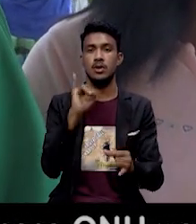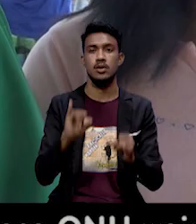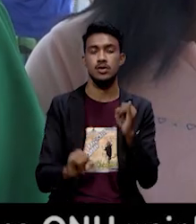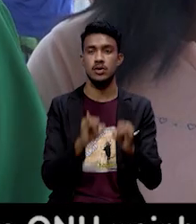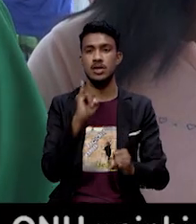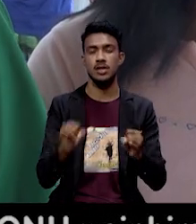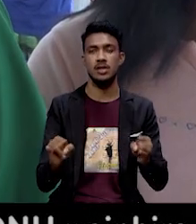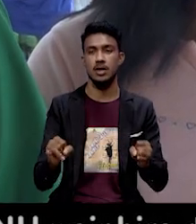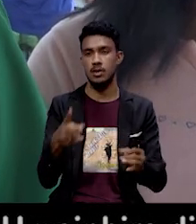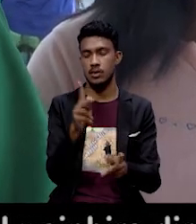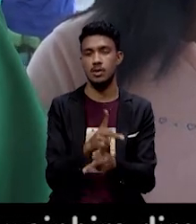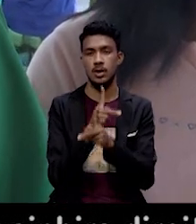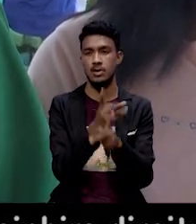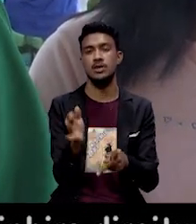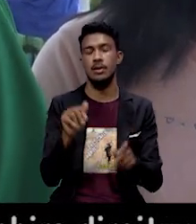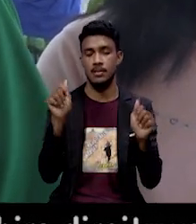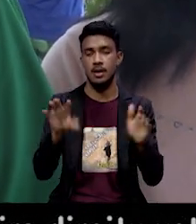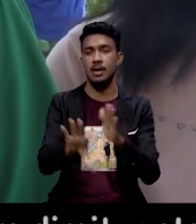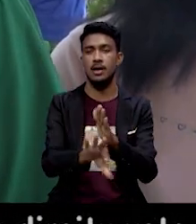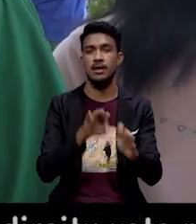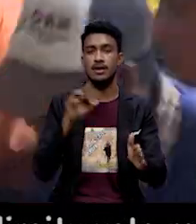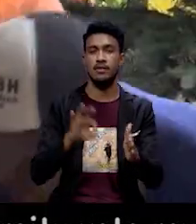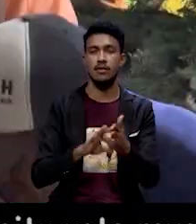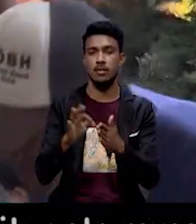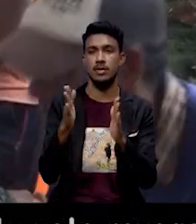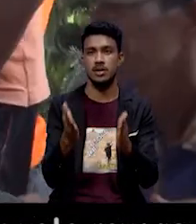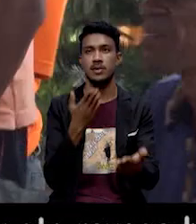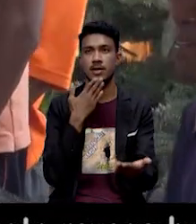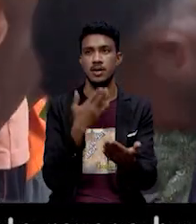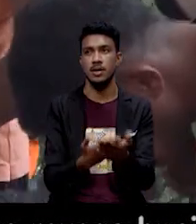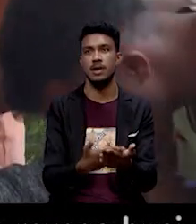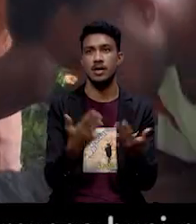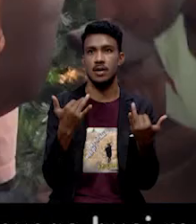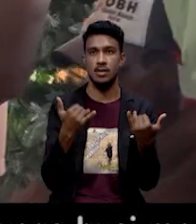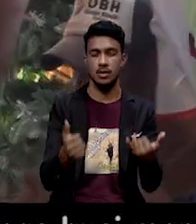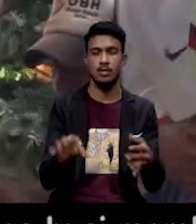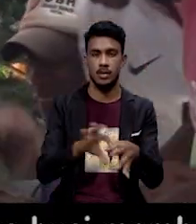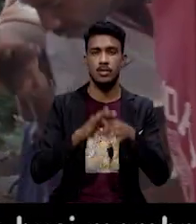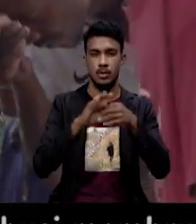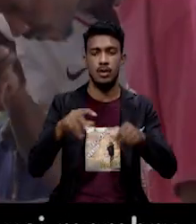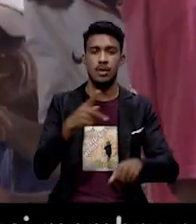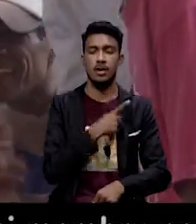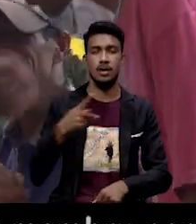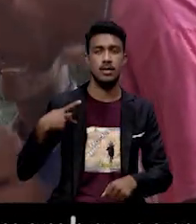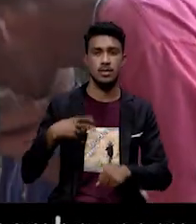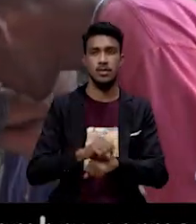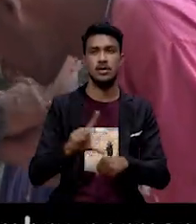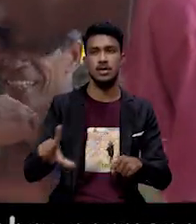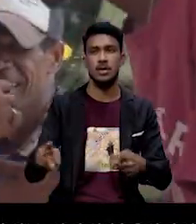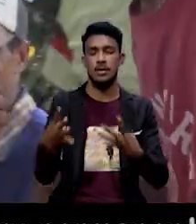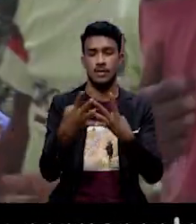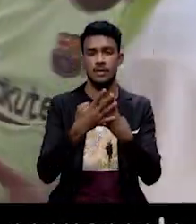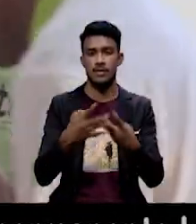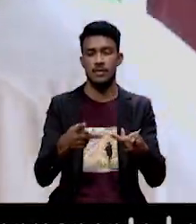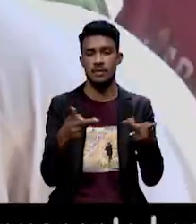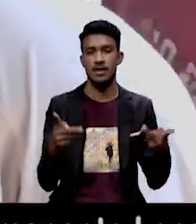Sira, né, a tua Sira Belhetan, formação neve dia. Atual membro do Parlamento Nacional de Moçateten, prisão Anessan Fatin,